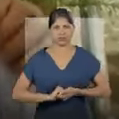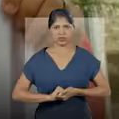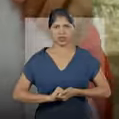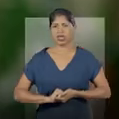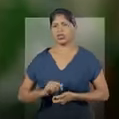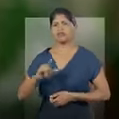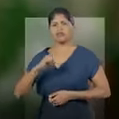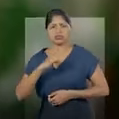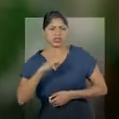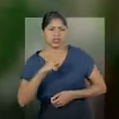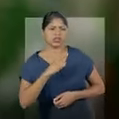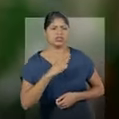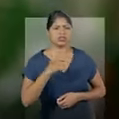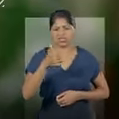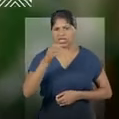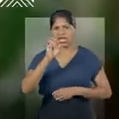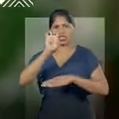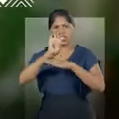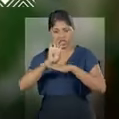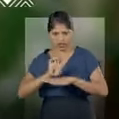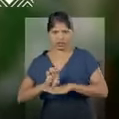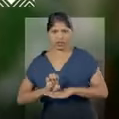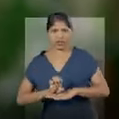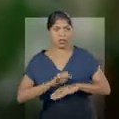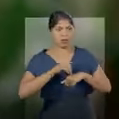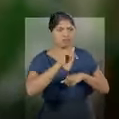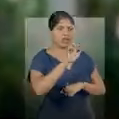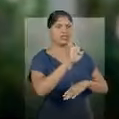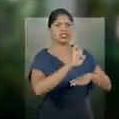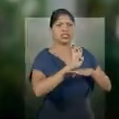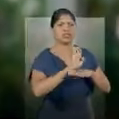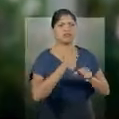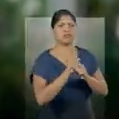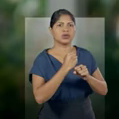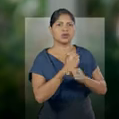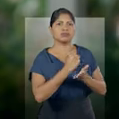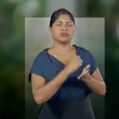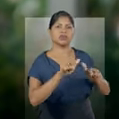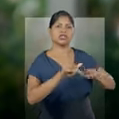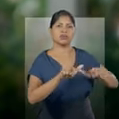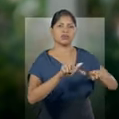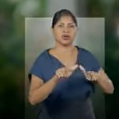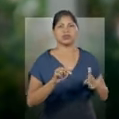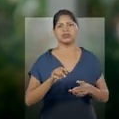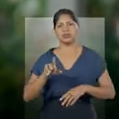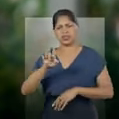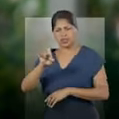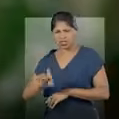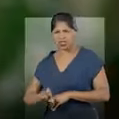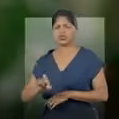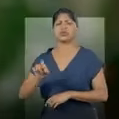Temos nos consolidado estando entre os 10 estados que mais geram emprego em todo o Brasil. Seja nos